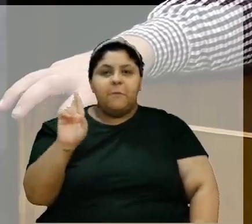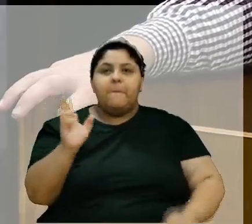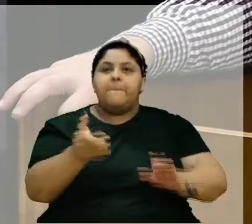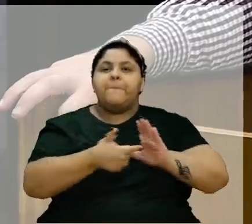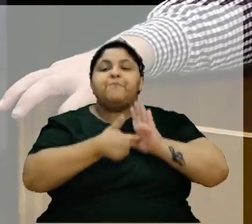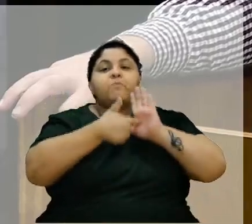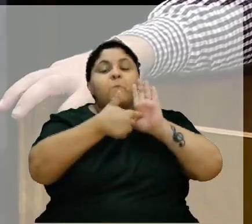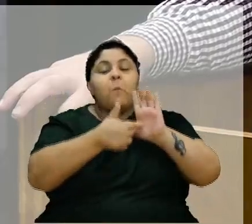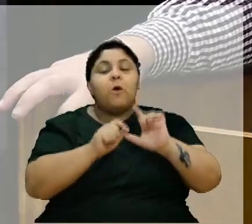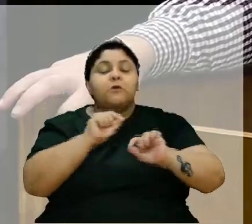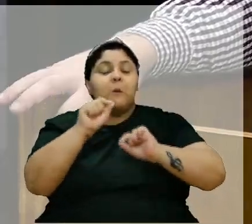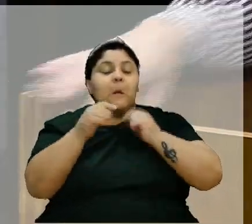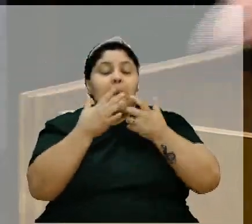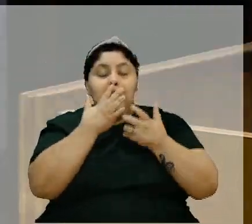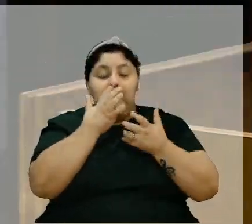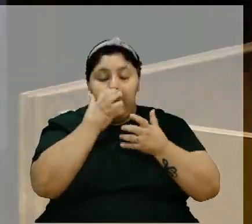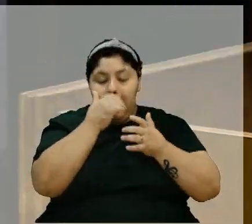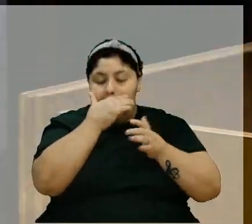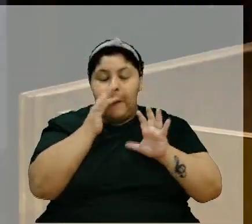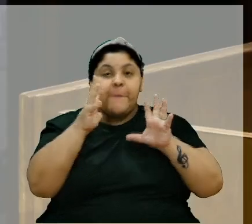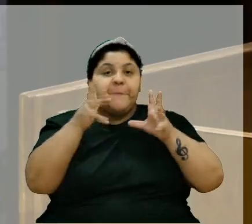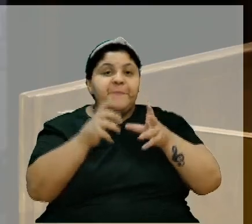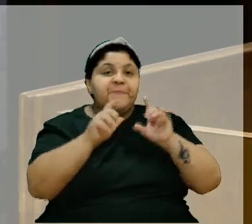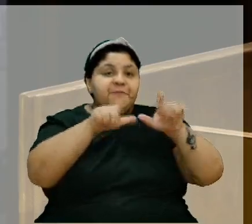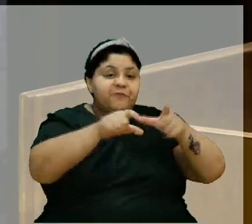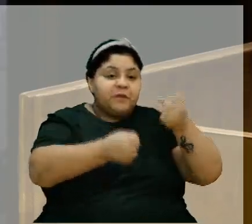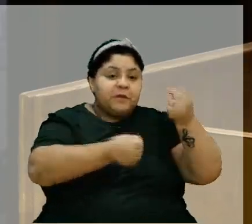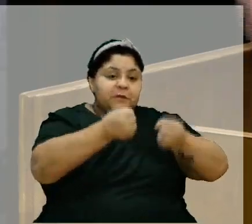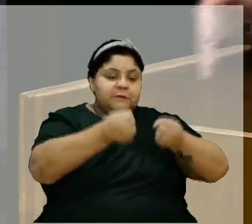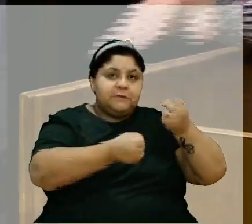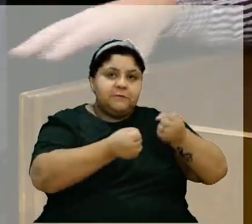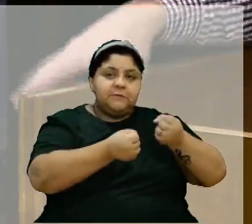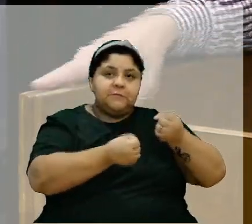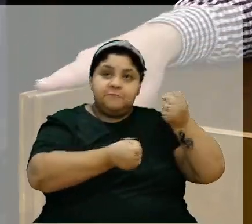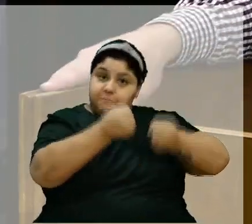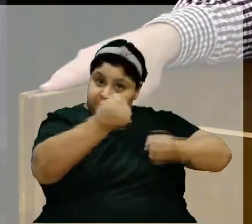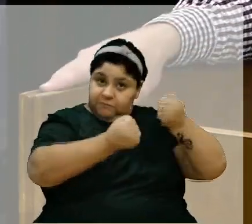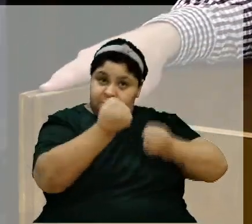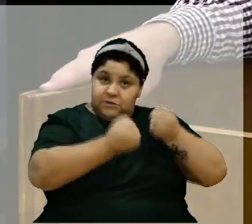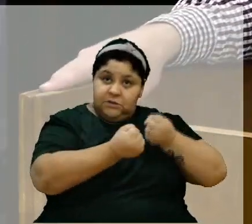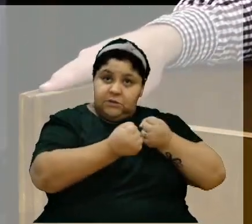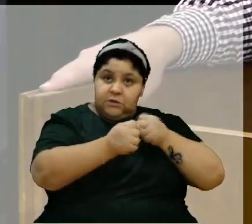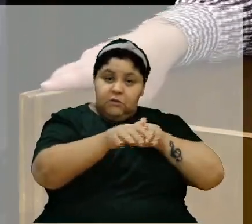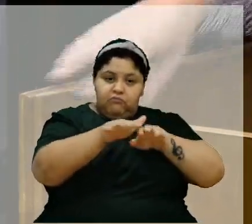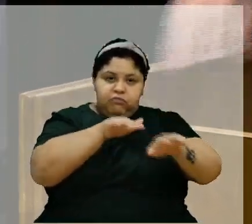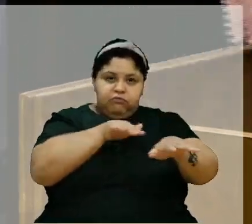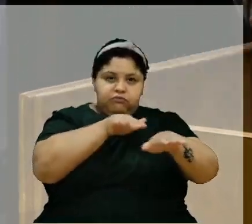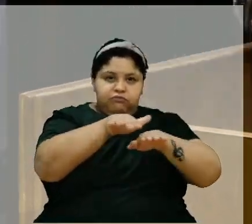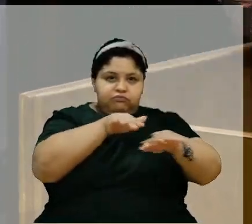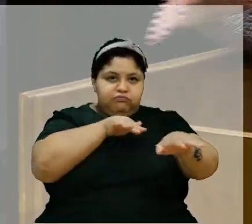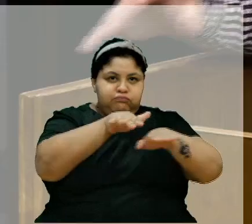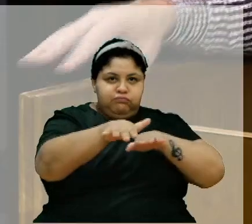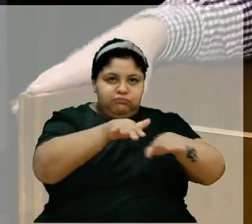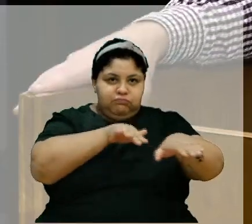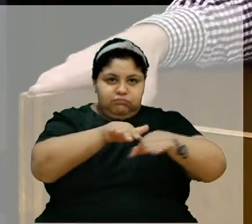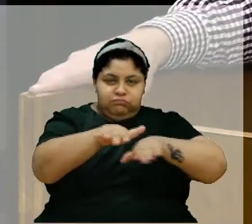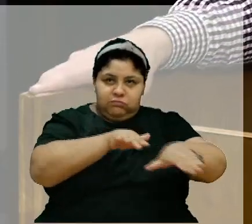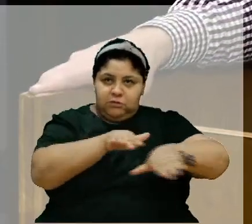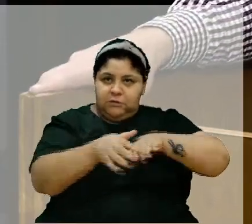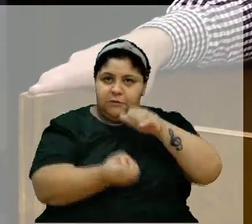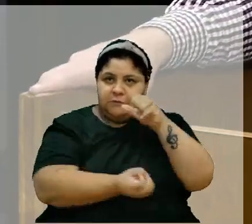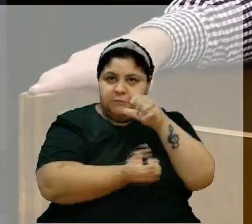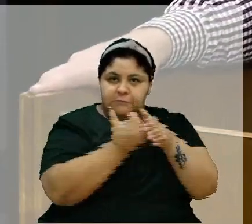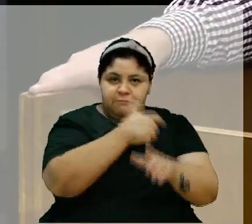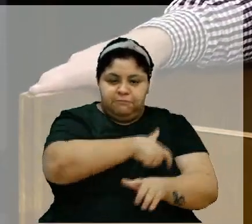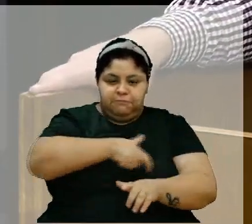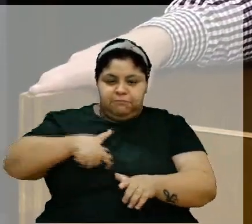o quanto o setor automotivo, o evento automotivo, que envolve automobilismo, que gera